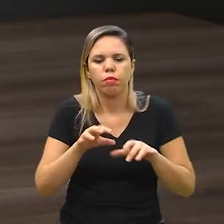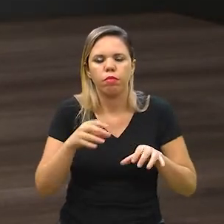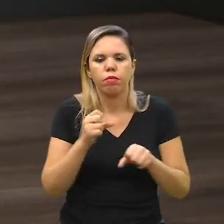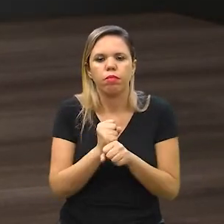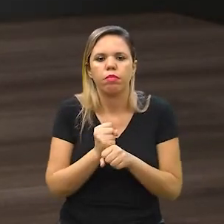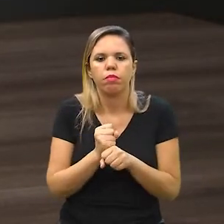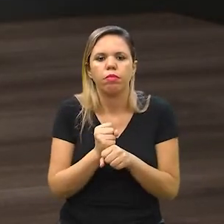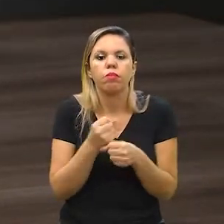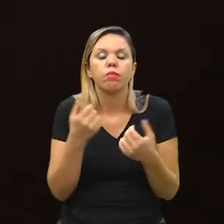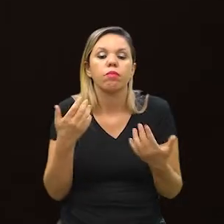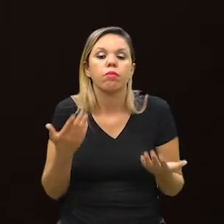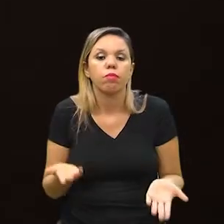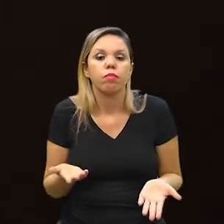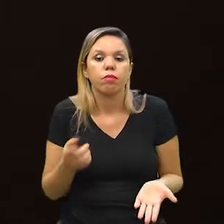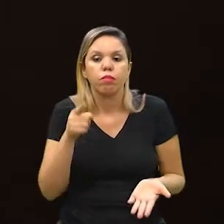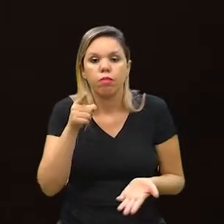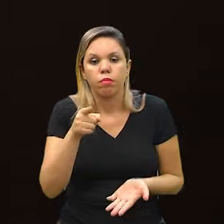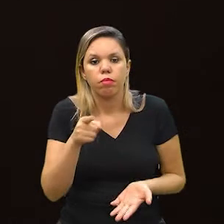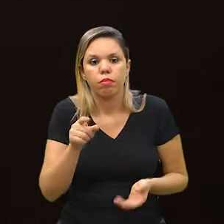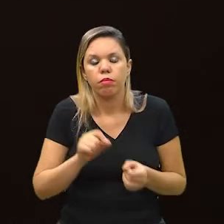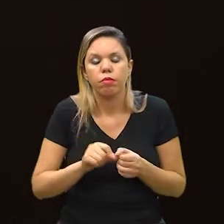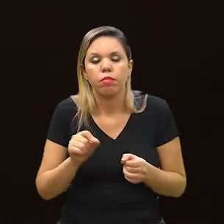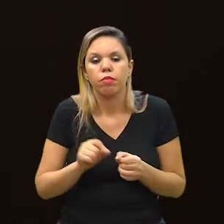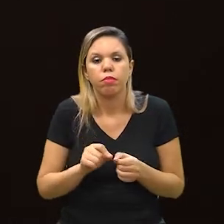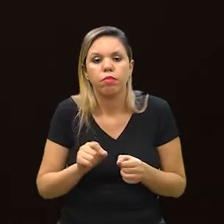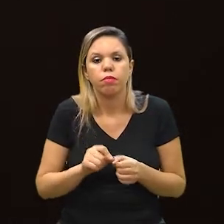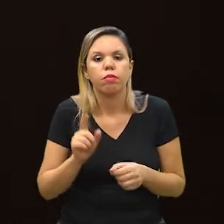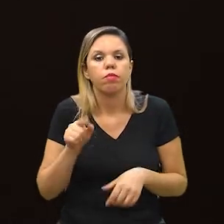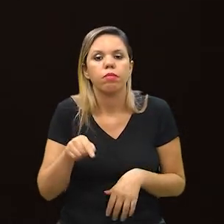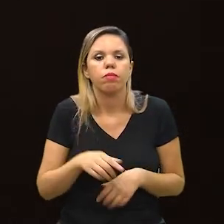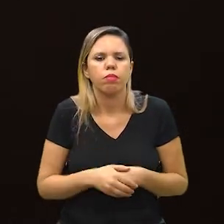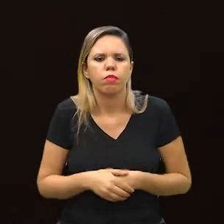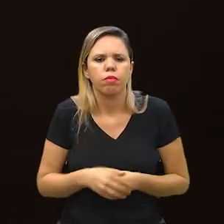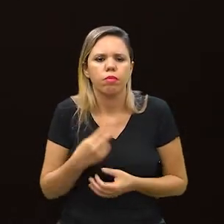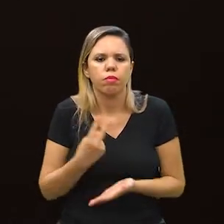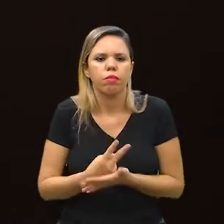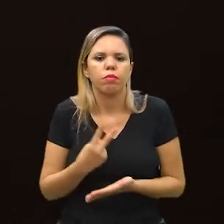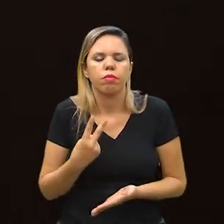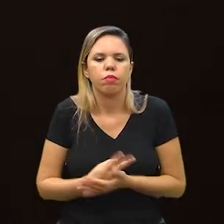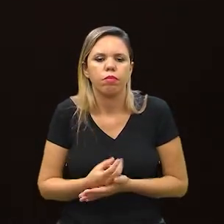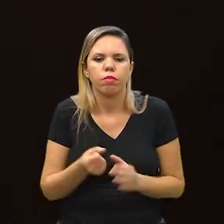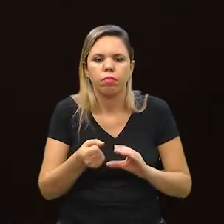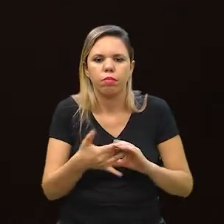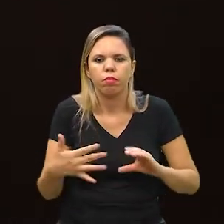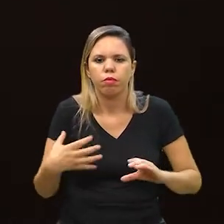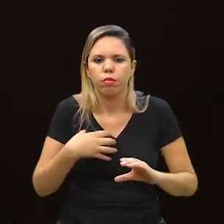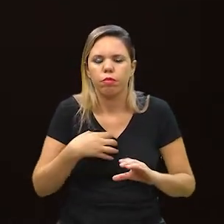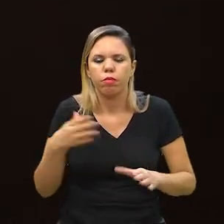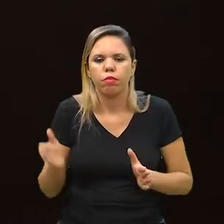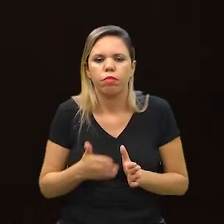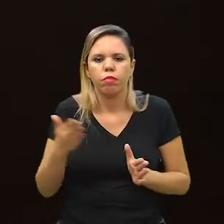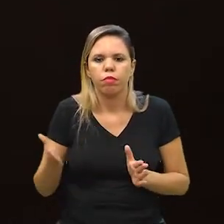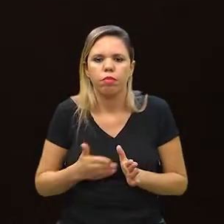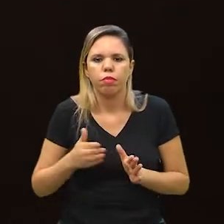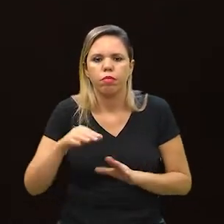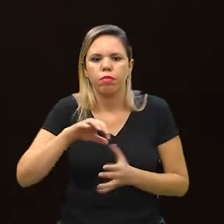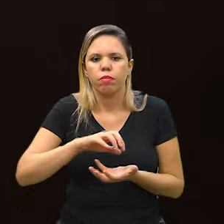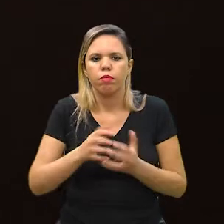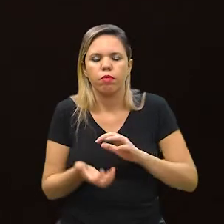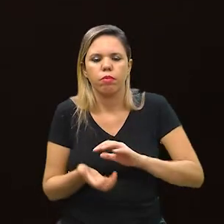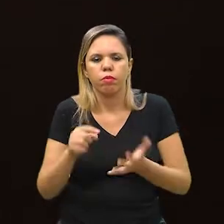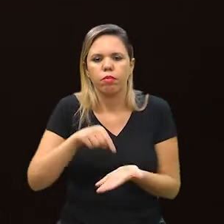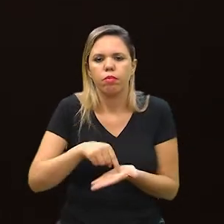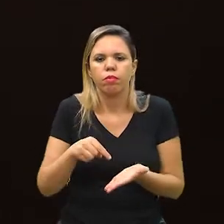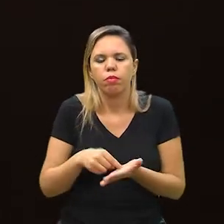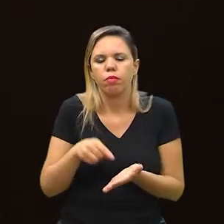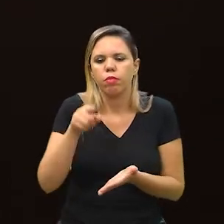digitalização, etc., você faz questão de manter a característica de produção artesanal do seu cheesecake. Eu